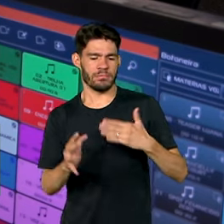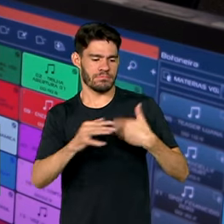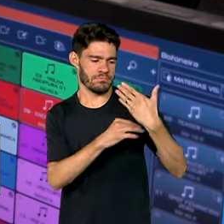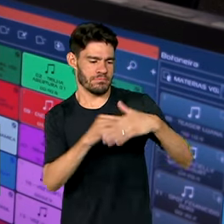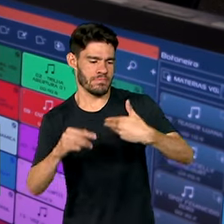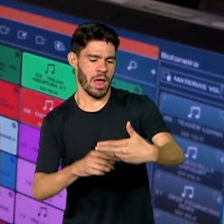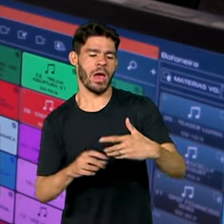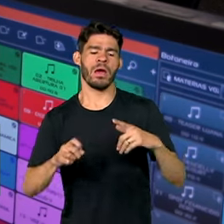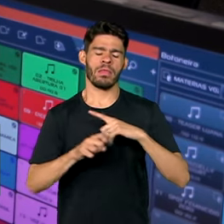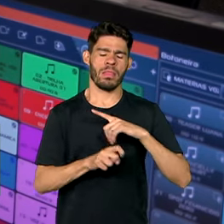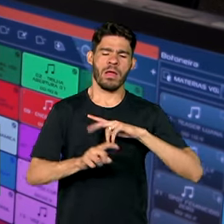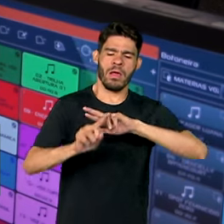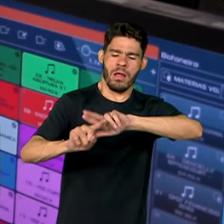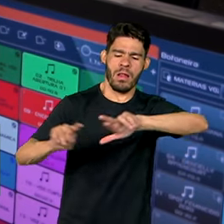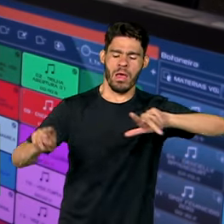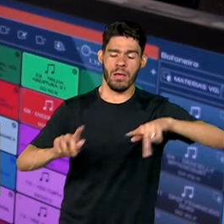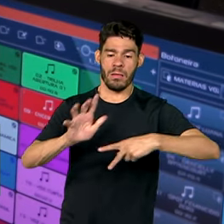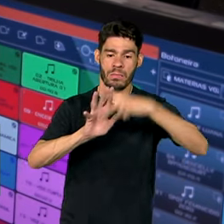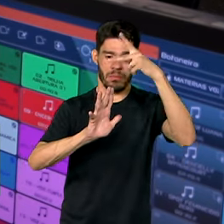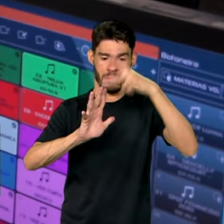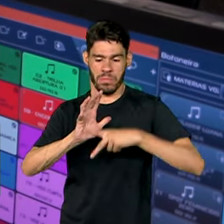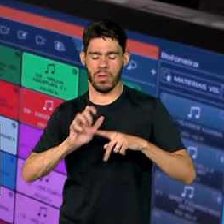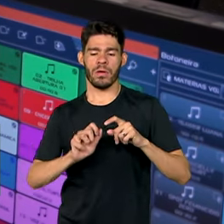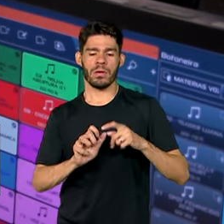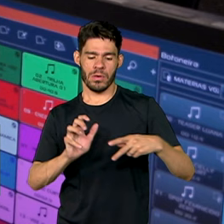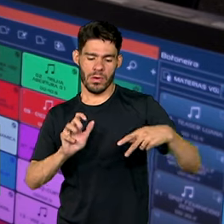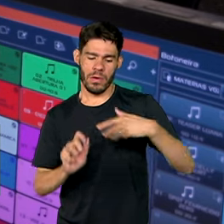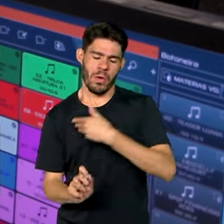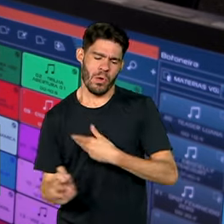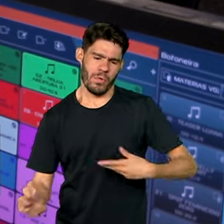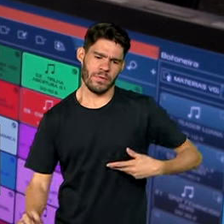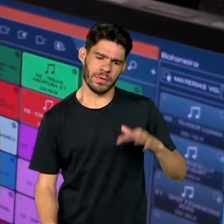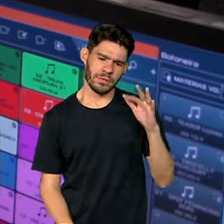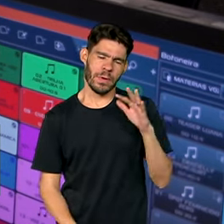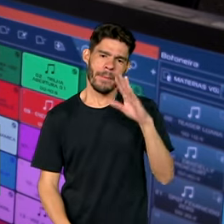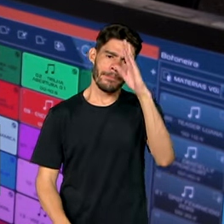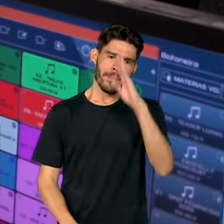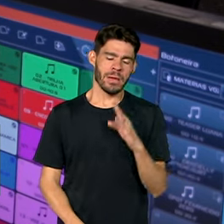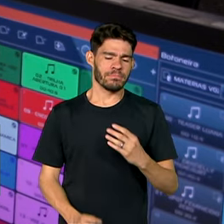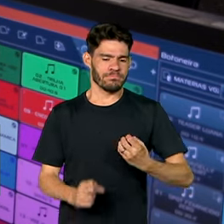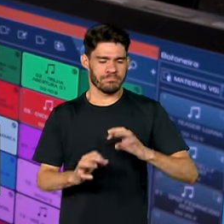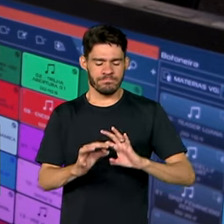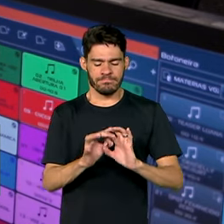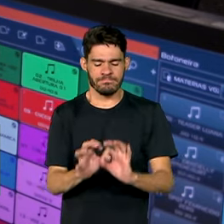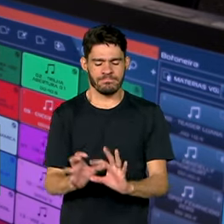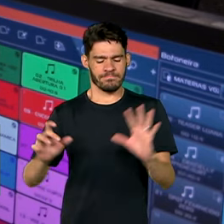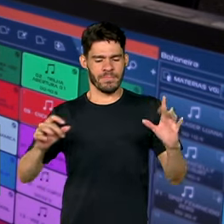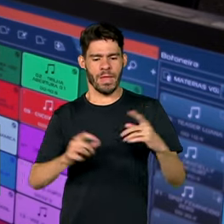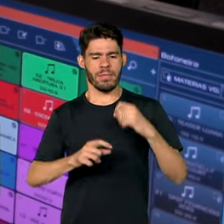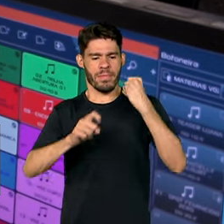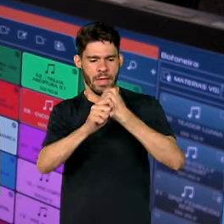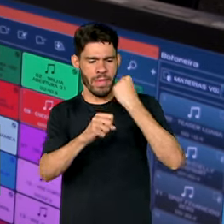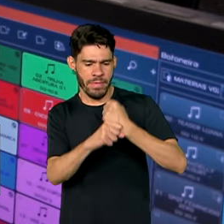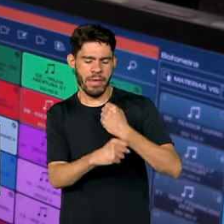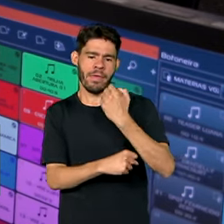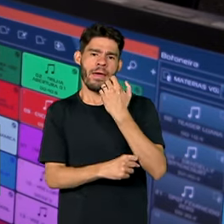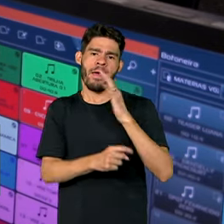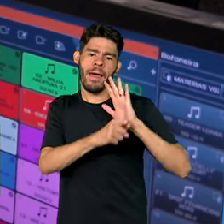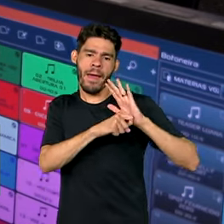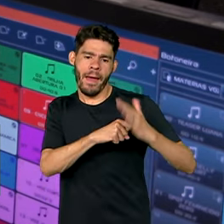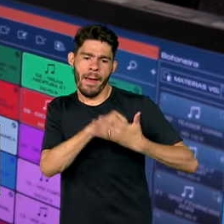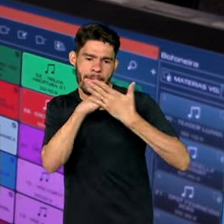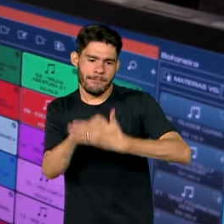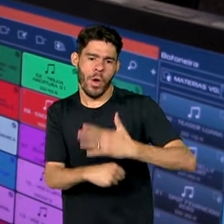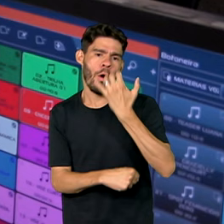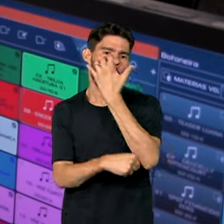para isso já tem diversos programas que o governo brasileiro já tá se colocando restauração Florestal nova